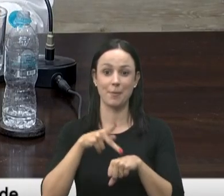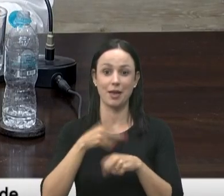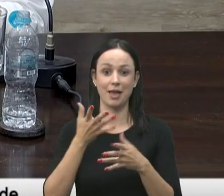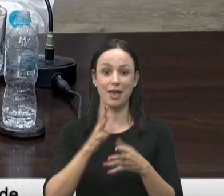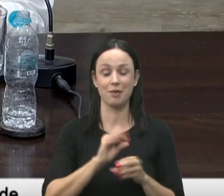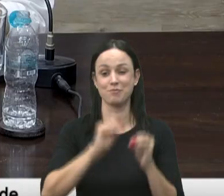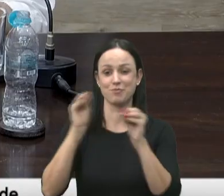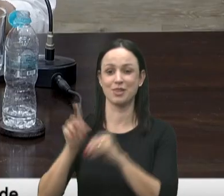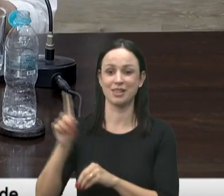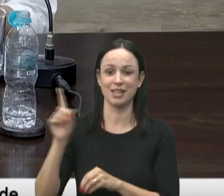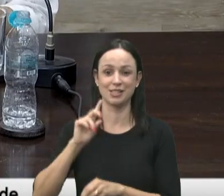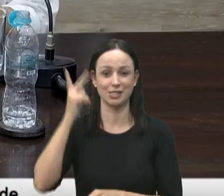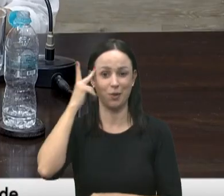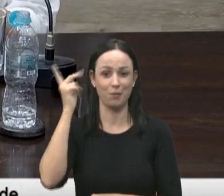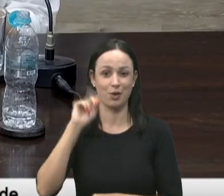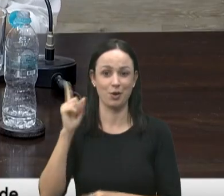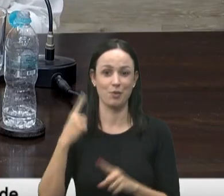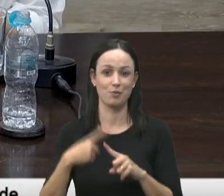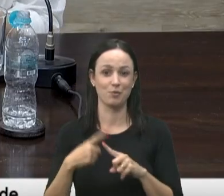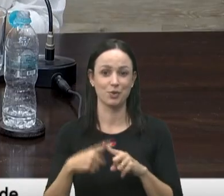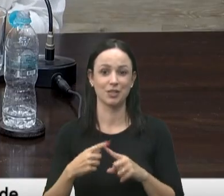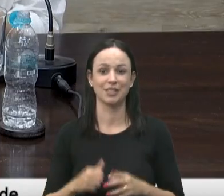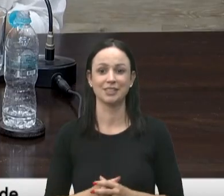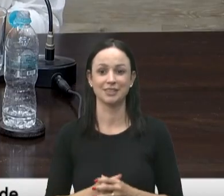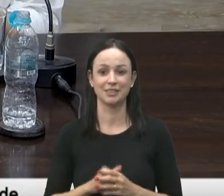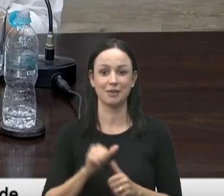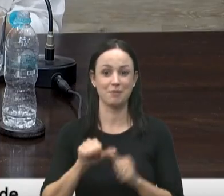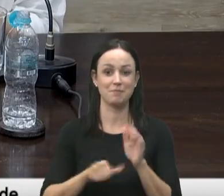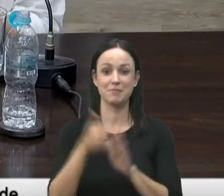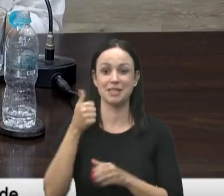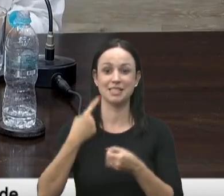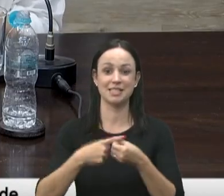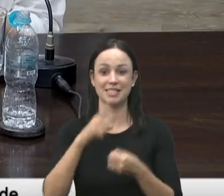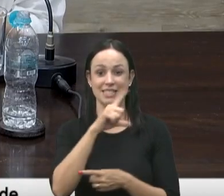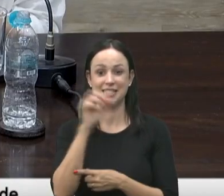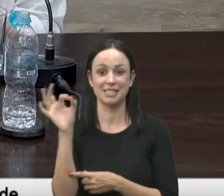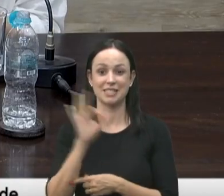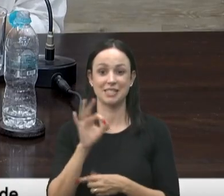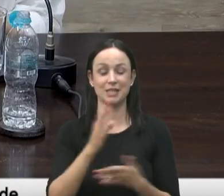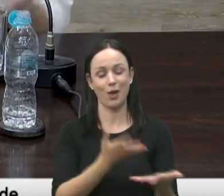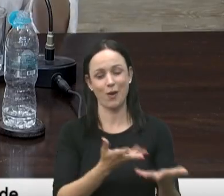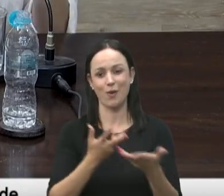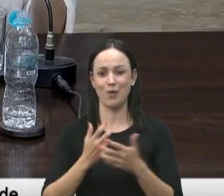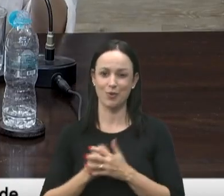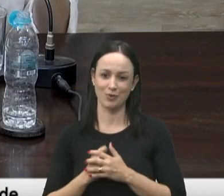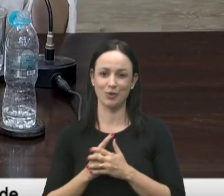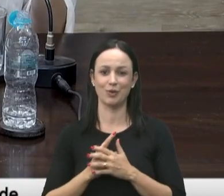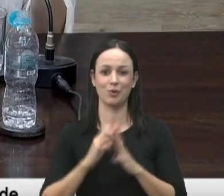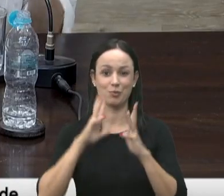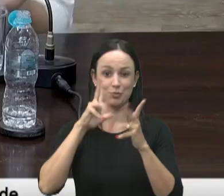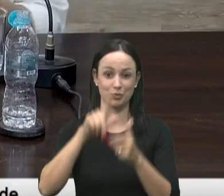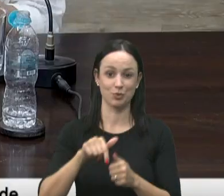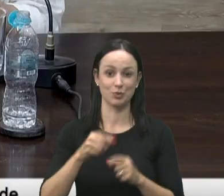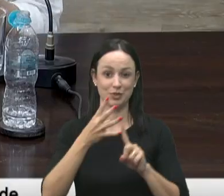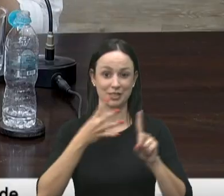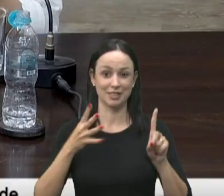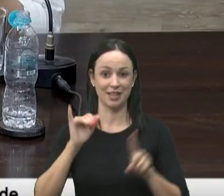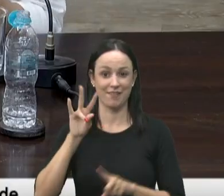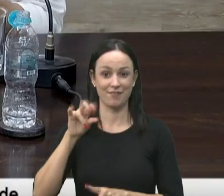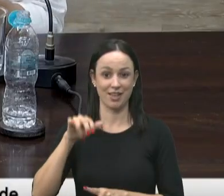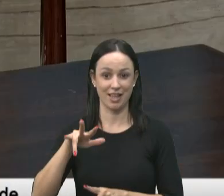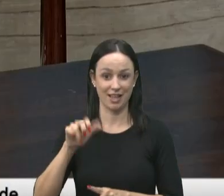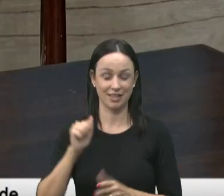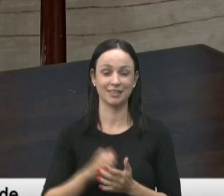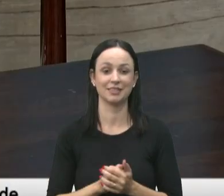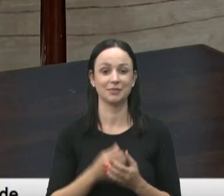para lá, não mais para São Paulo, porque vai virar a primeira cidade 100% acolhedora para a população LGBT do mundo, se depender da Ivana. Seja